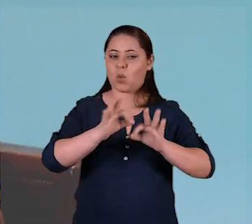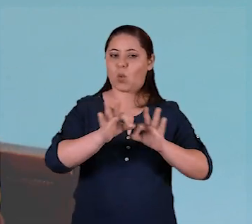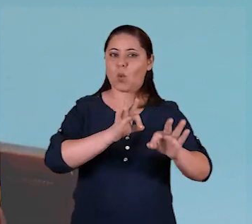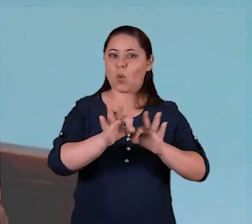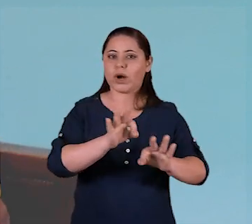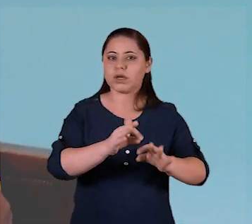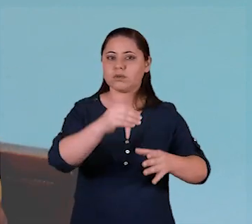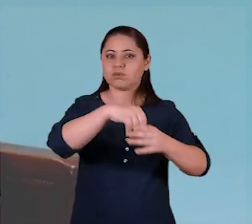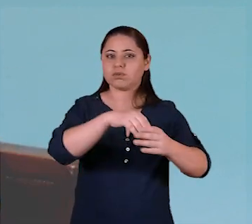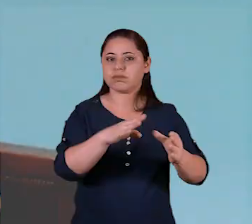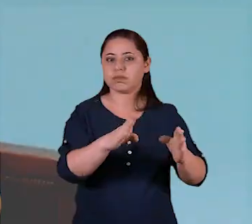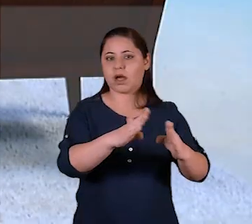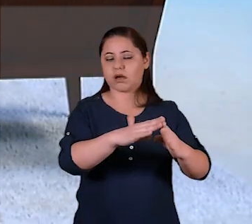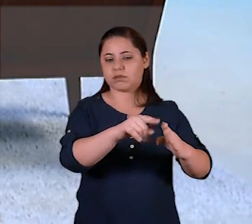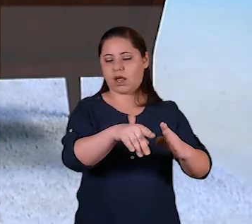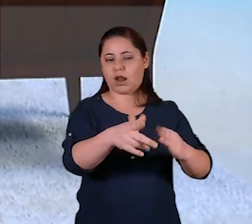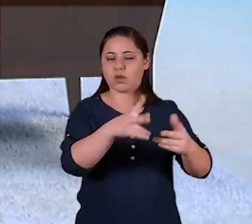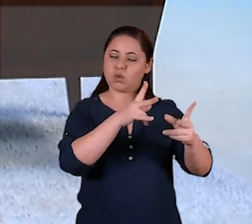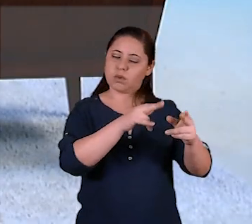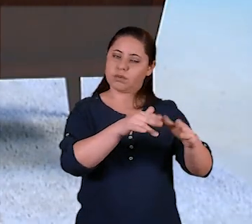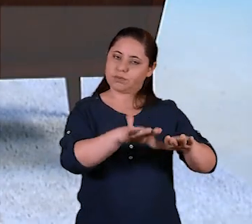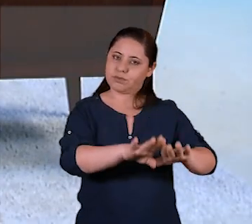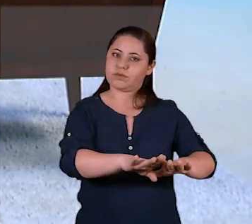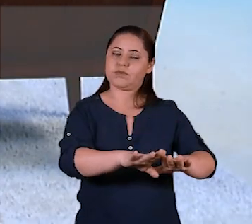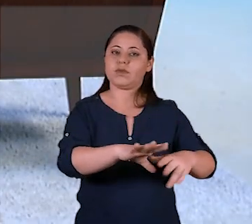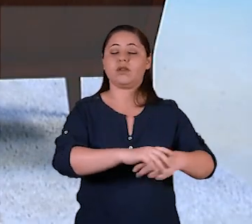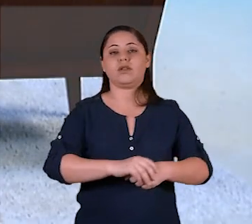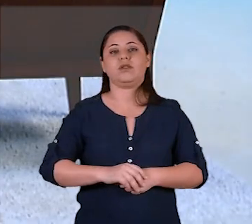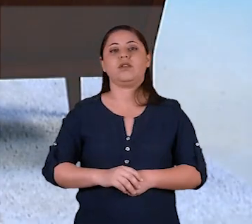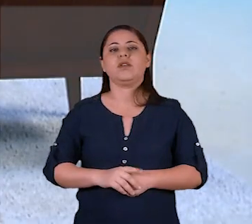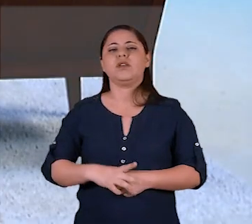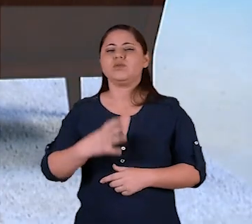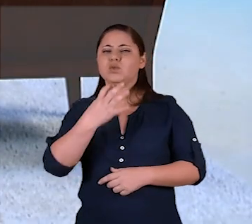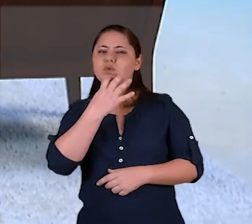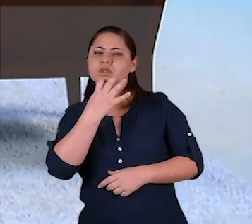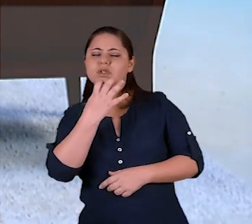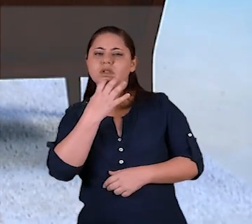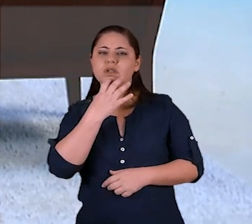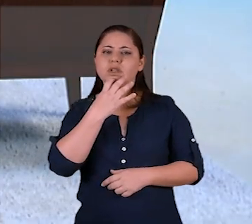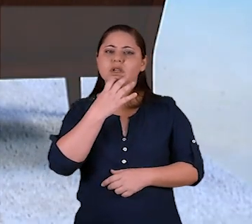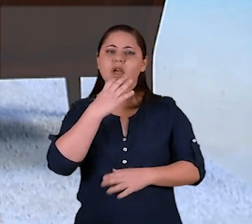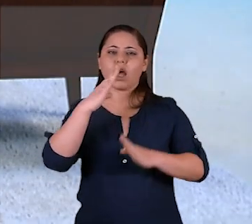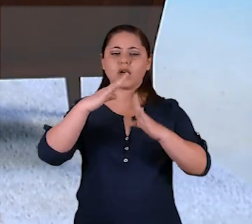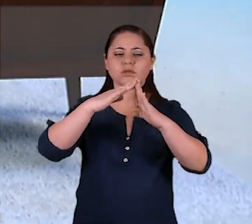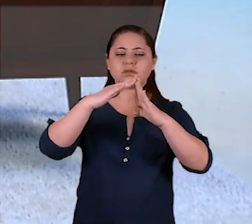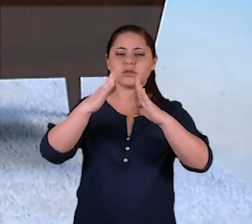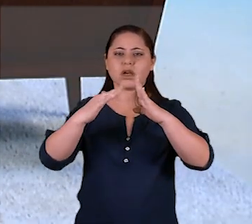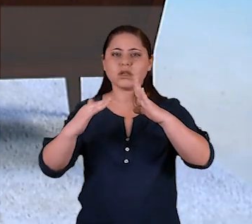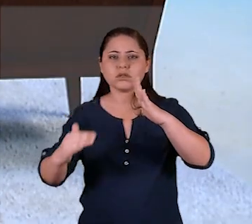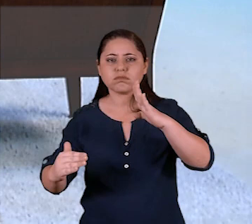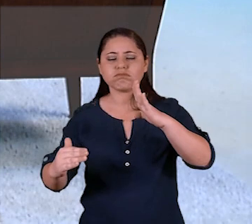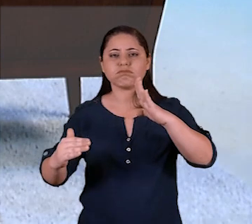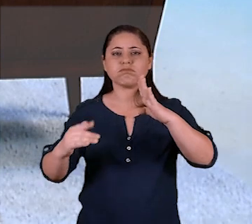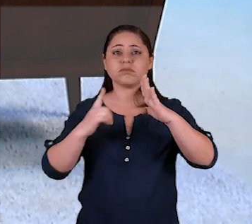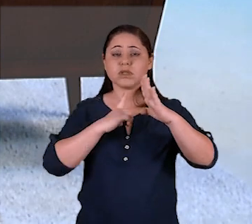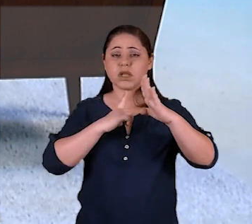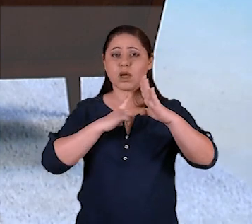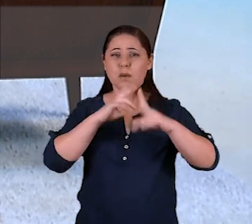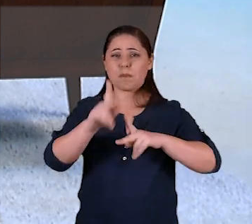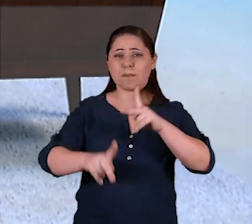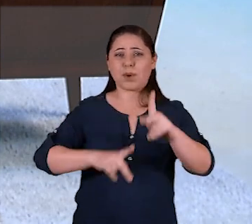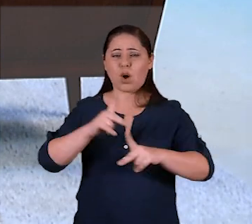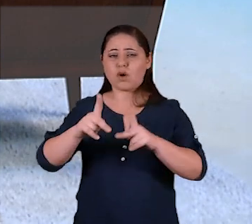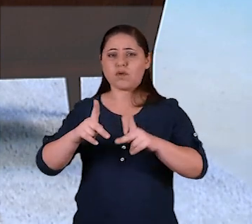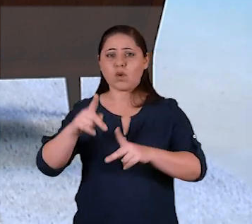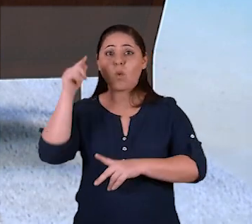providenciada esse abrigo. Bom, e até por conta desse conhecimento de ferramentas como a Casa da Mulher Brasileira, por exemplo, que a